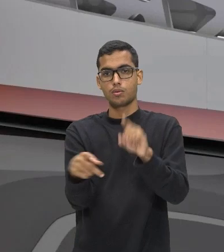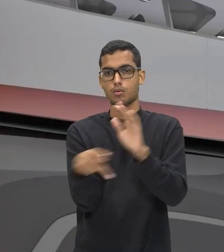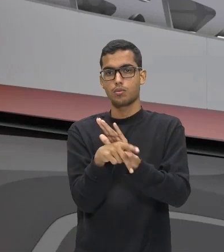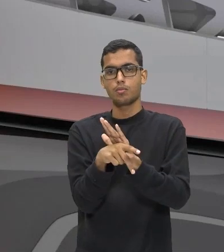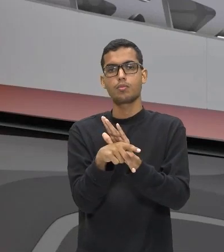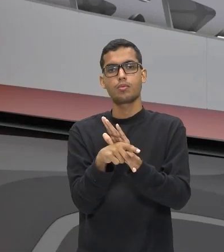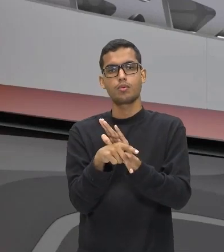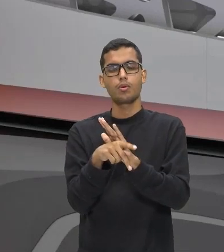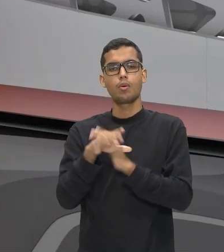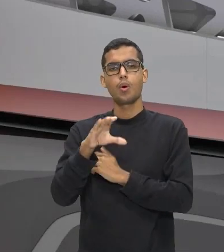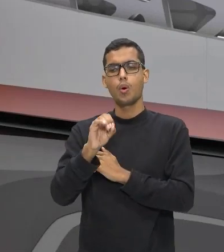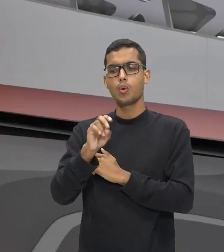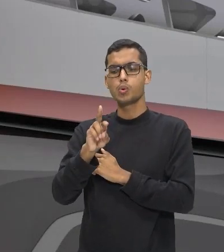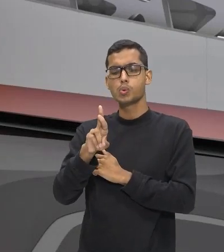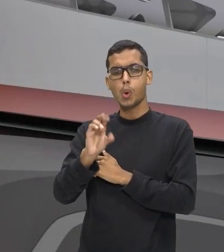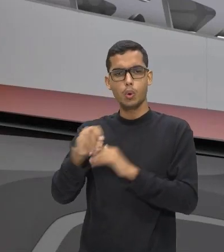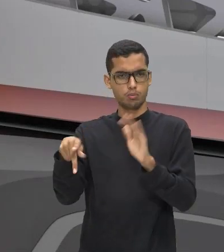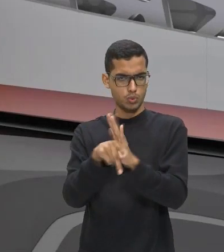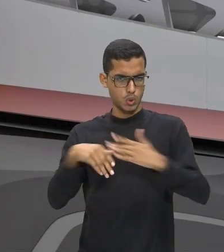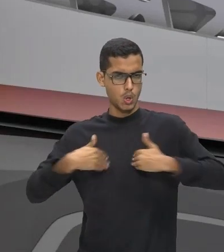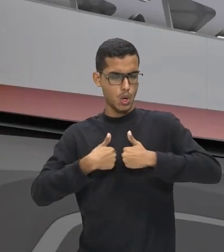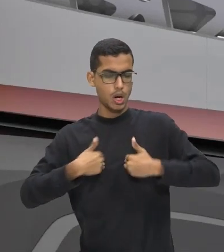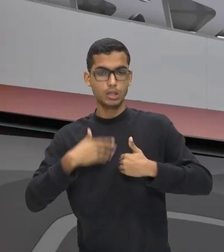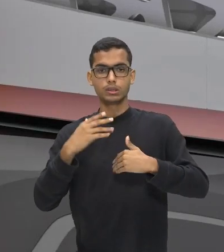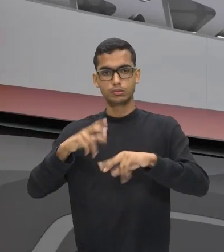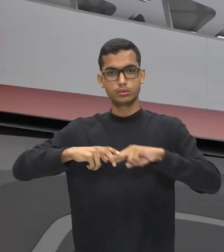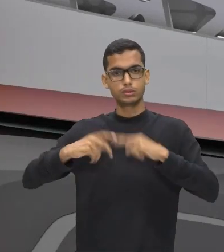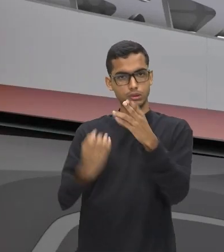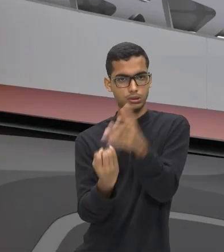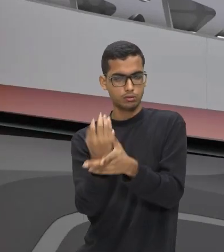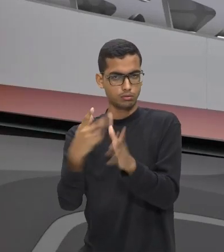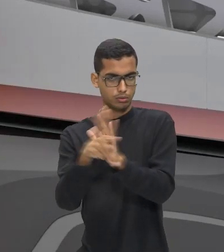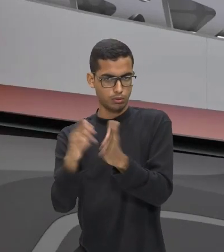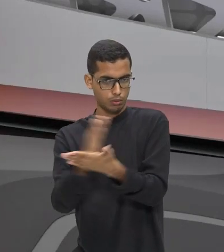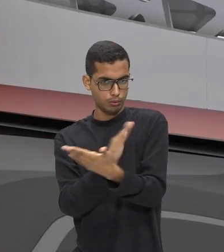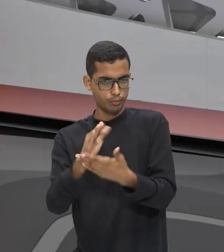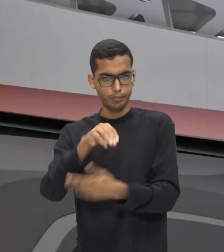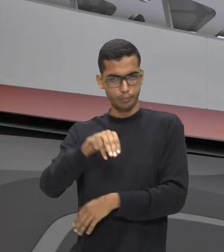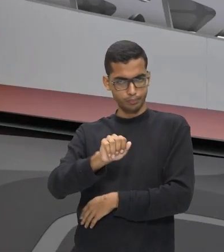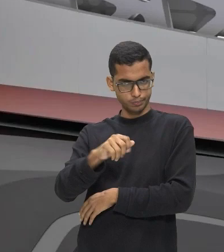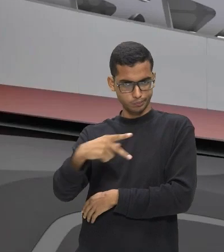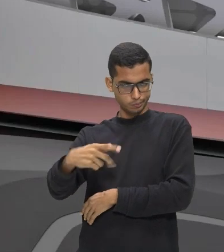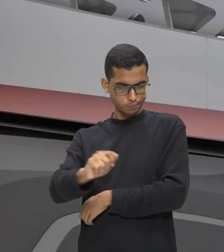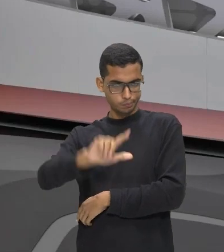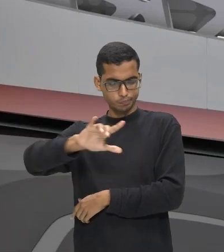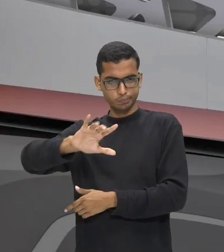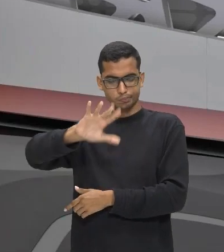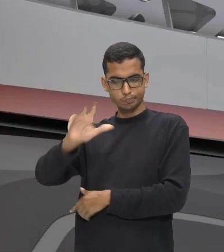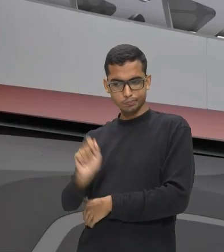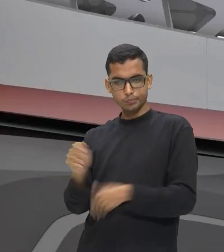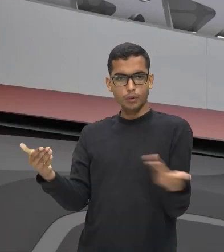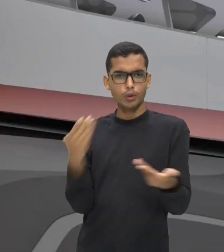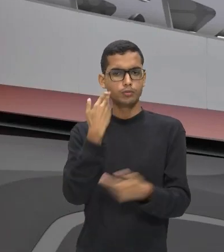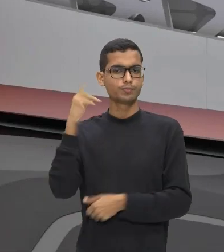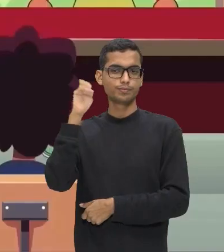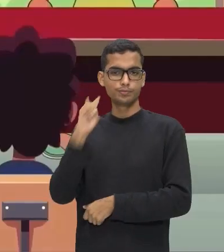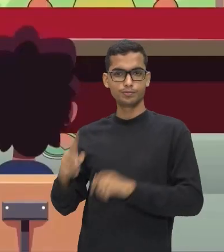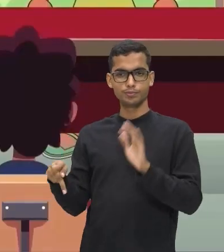que era o material utilizado também para a produção de alguns mapas. Então, vamos agora conhecer um pouquinho das histórias do mapa.